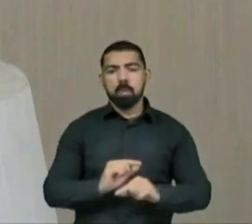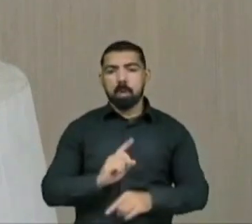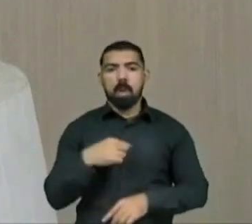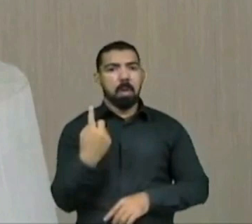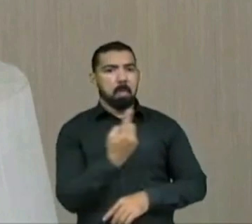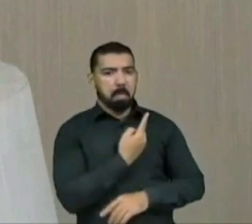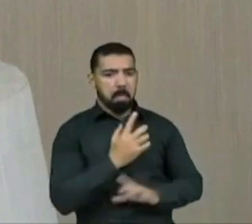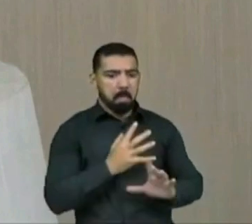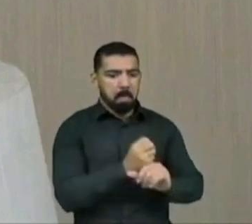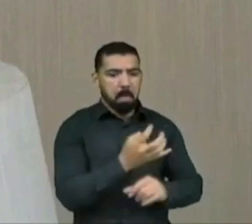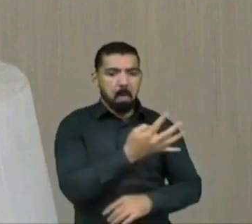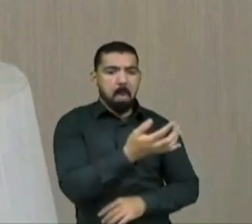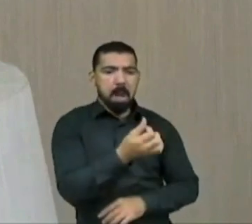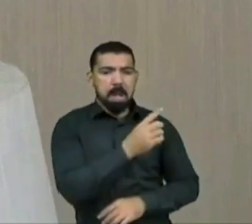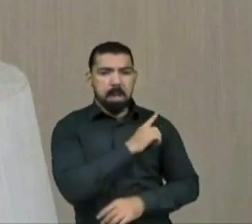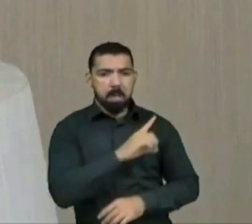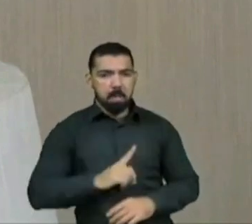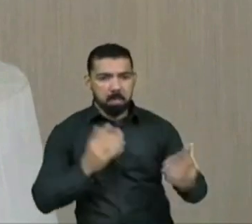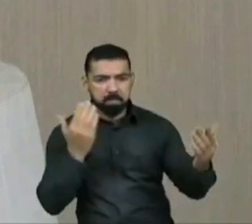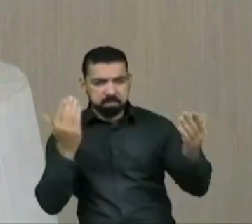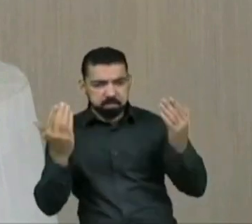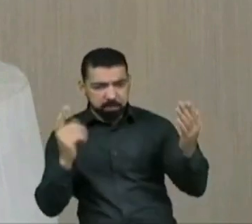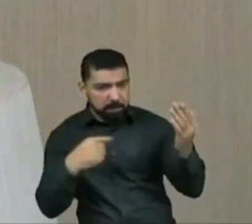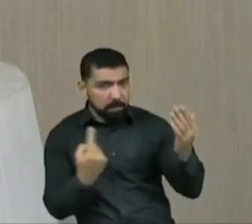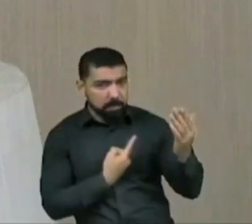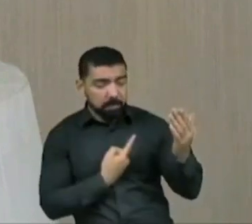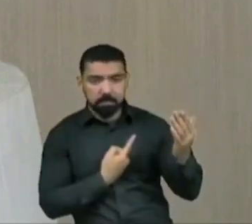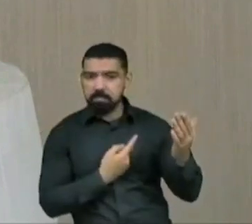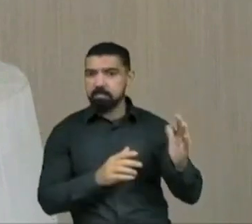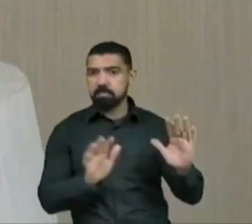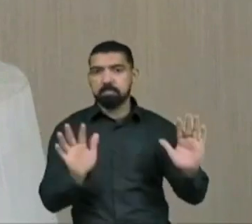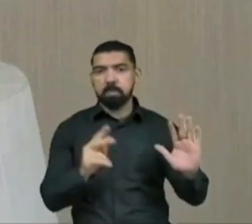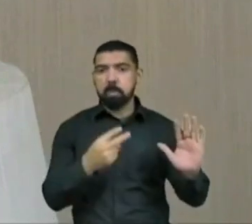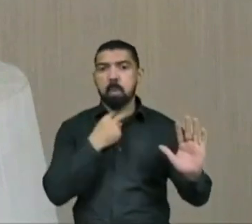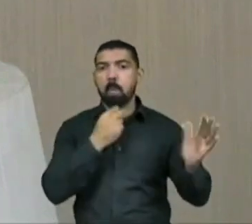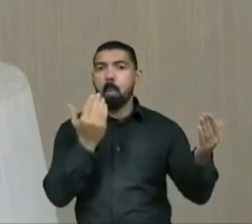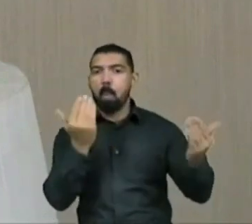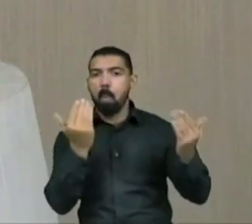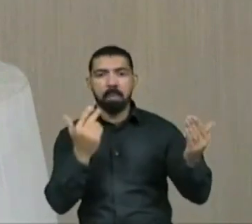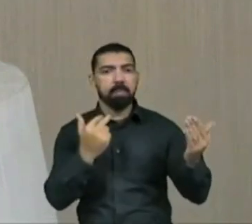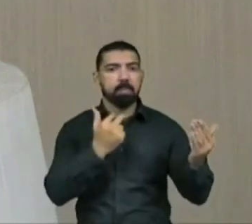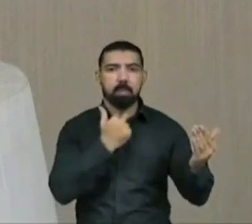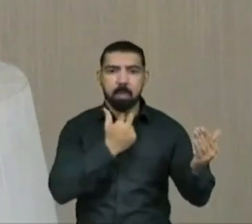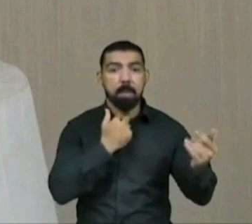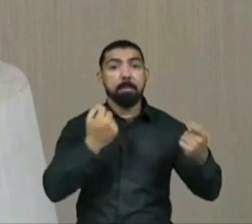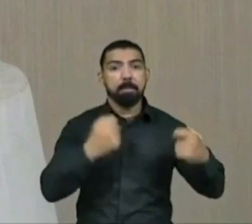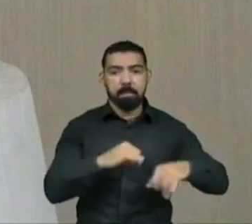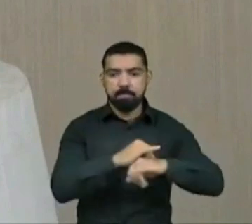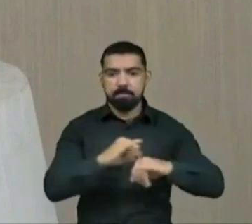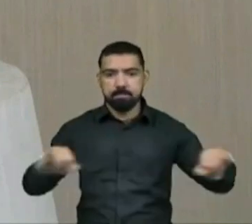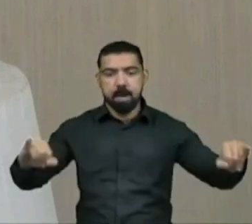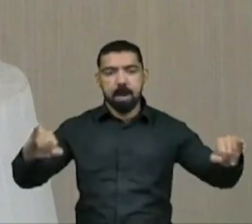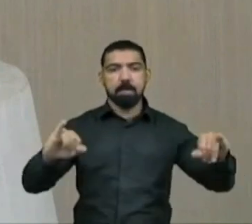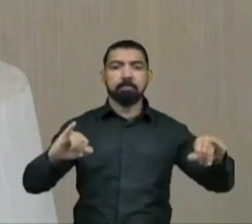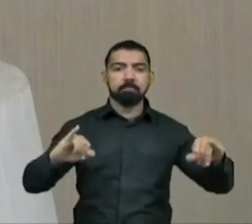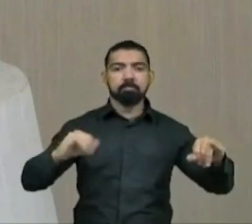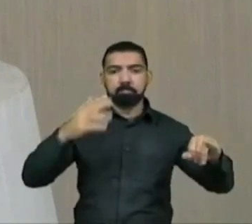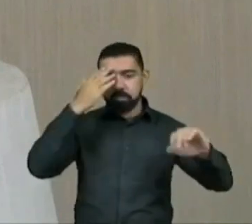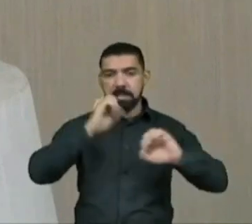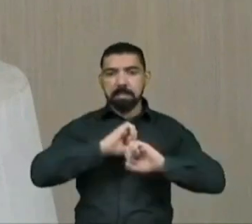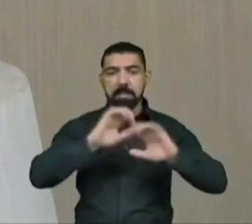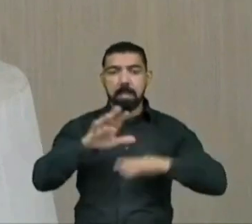deputados. E a gente precisa esclarecer a sociedade. Não dá para levantar uma suspeita dessa